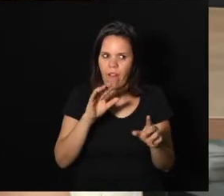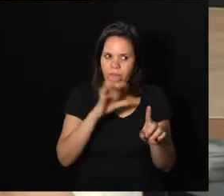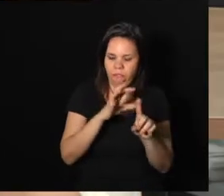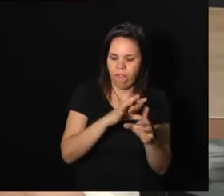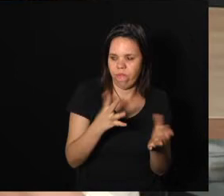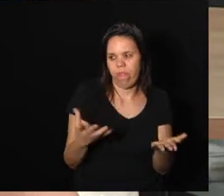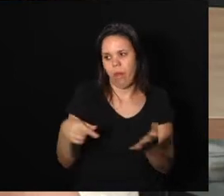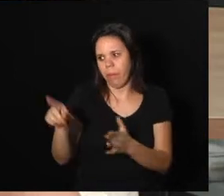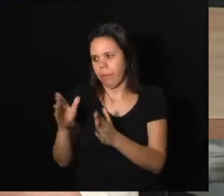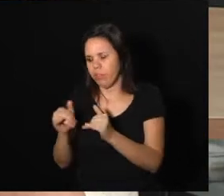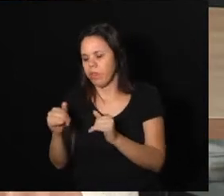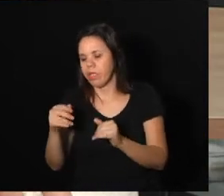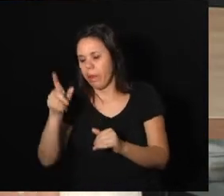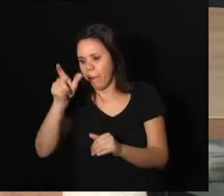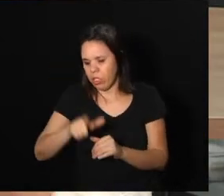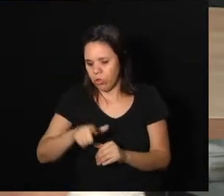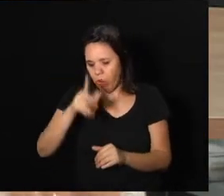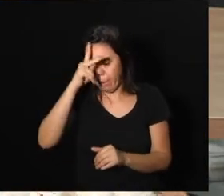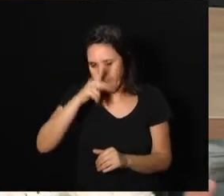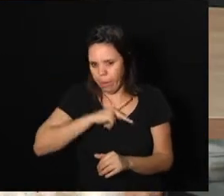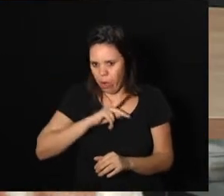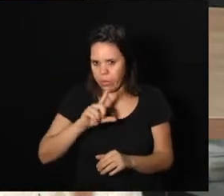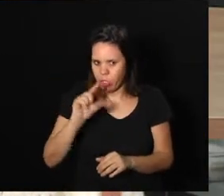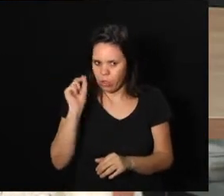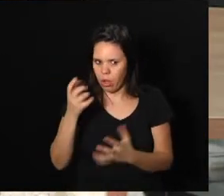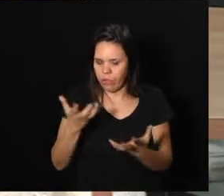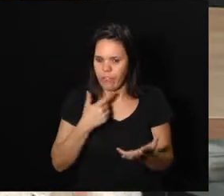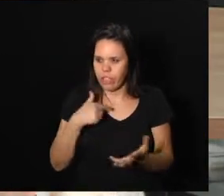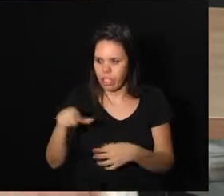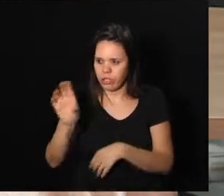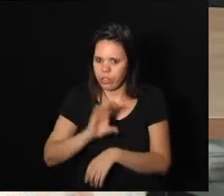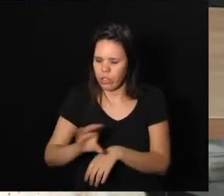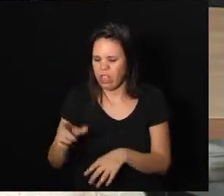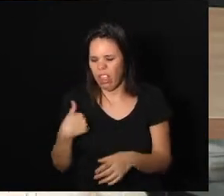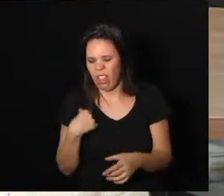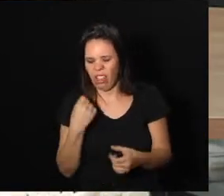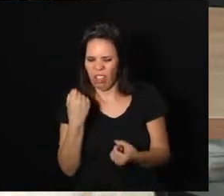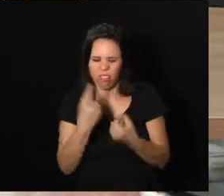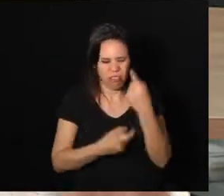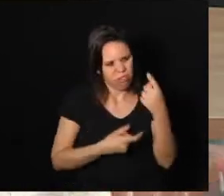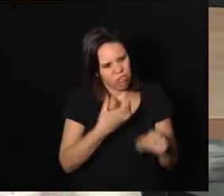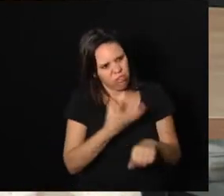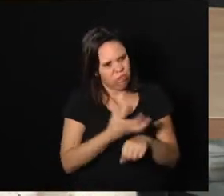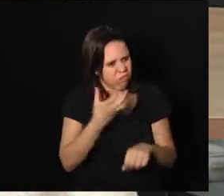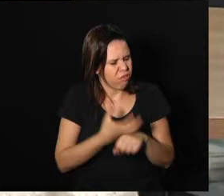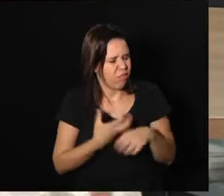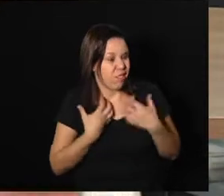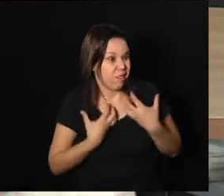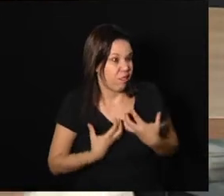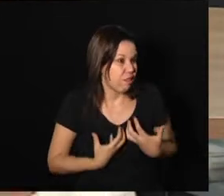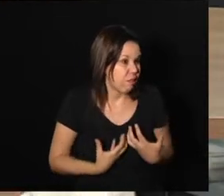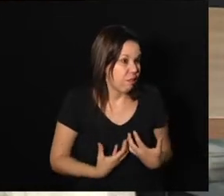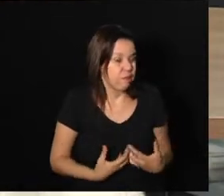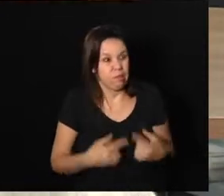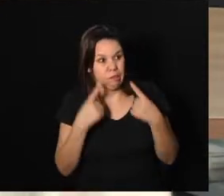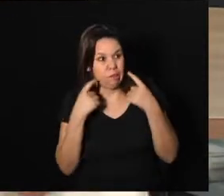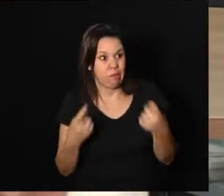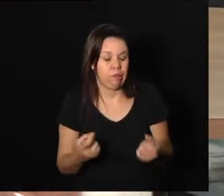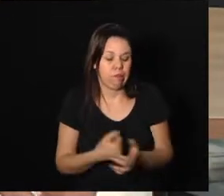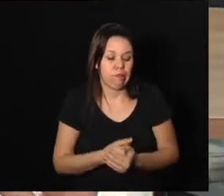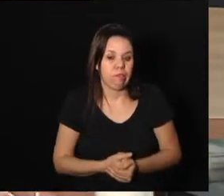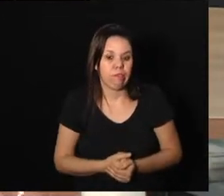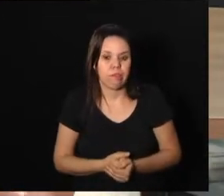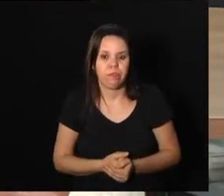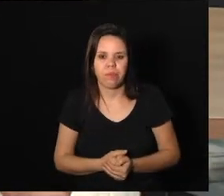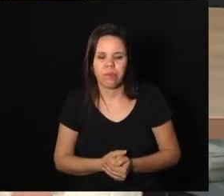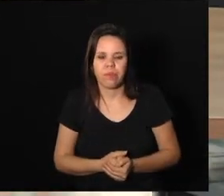é uma escolha do adolescente, e aí ele se vê assim, com matérias que ele acha desinteressantes, cansativas, ou que não vê mais